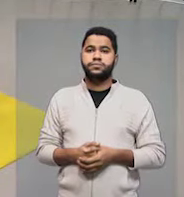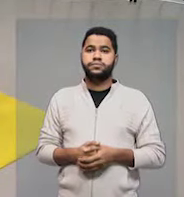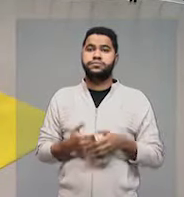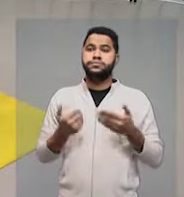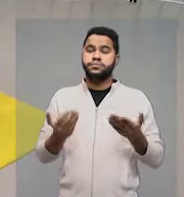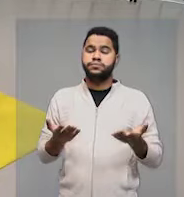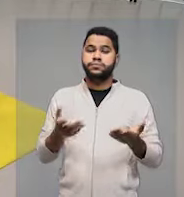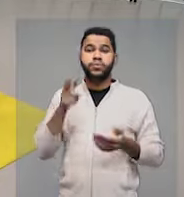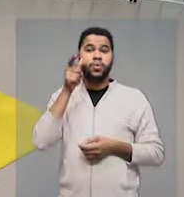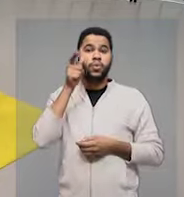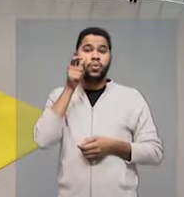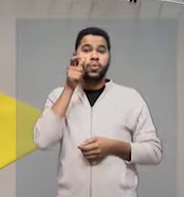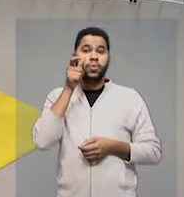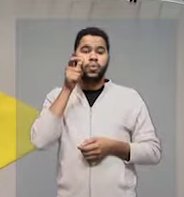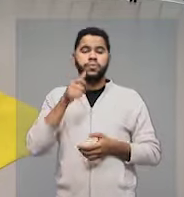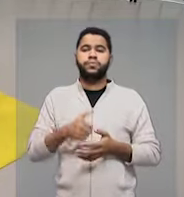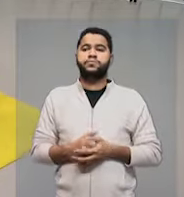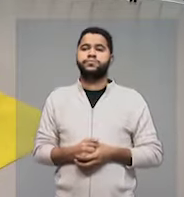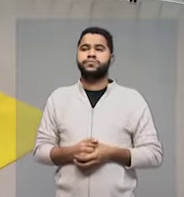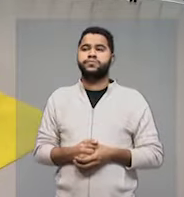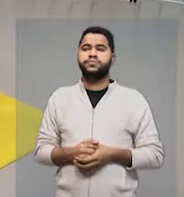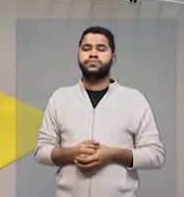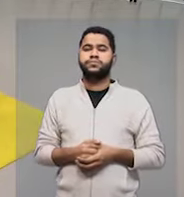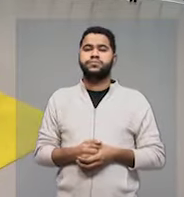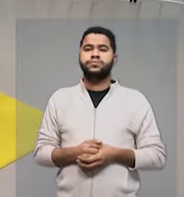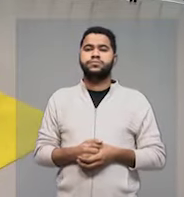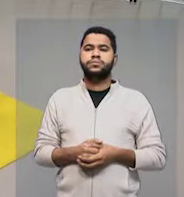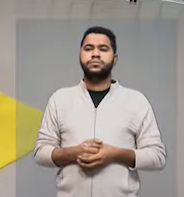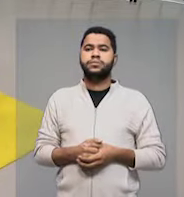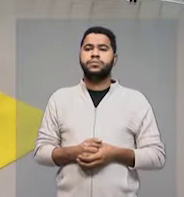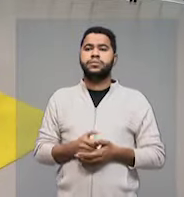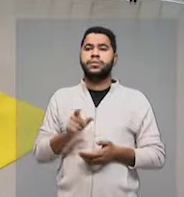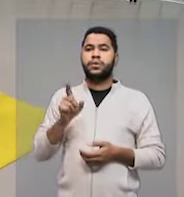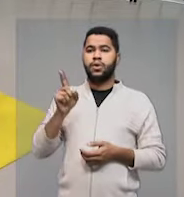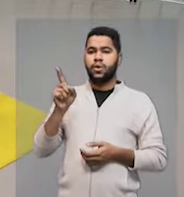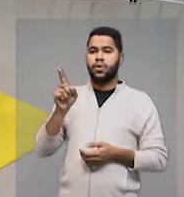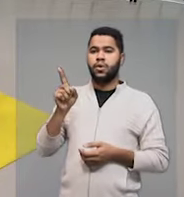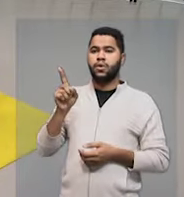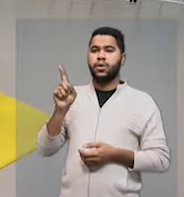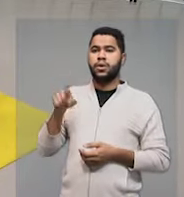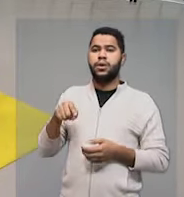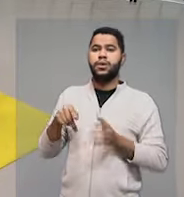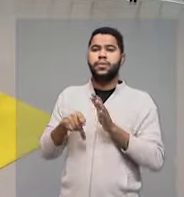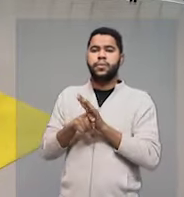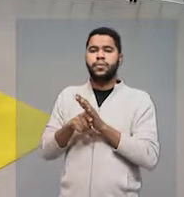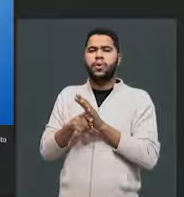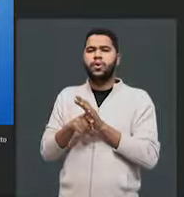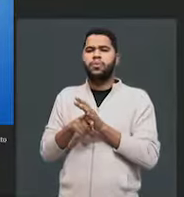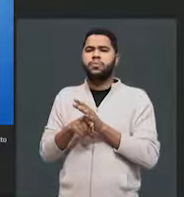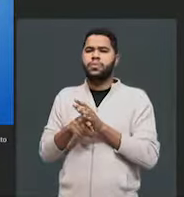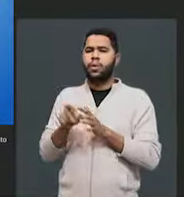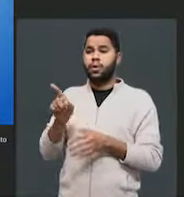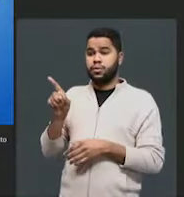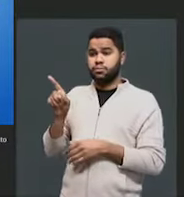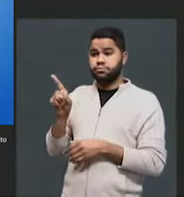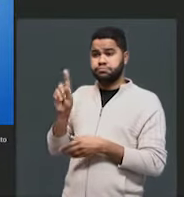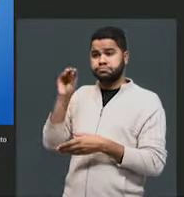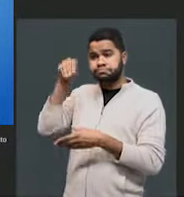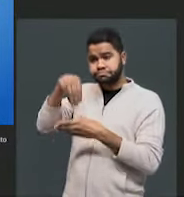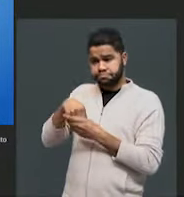Olha, curiosidade. Esses túbulos seminíferos que eu falei com vocês que são canaizinhos aqui dentro,